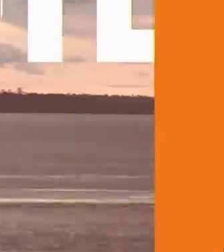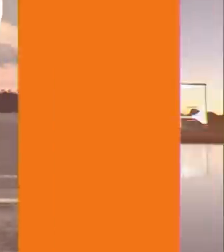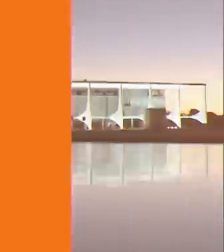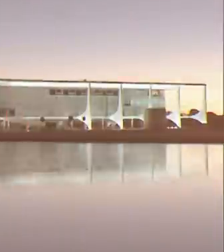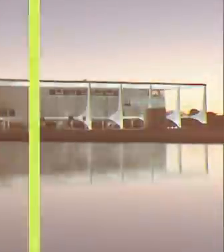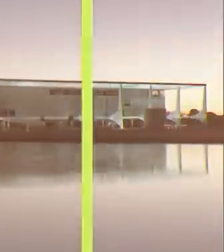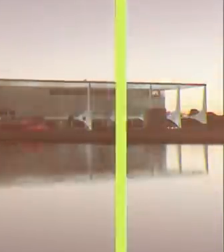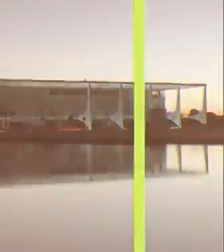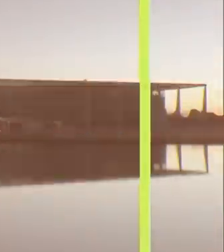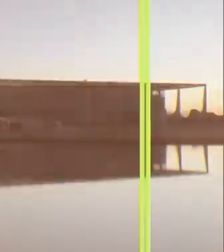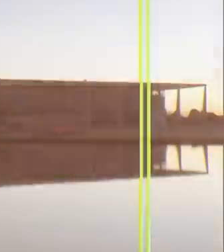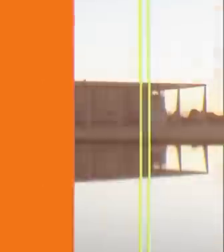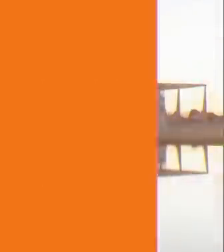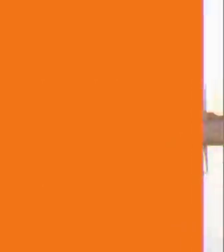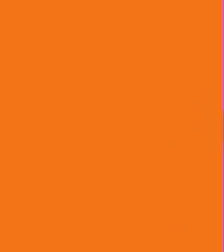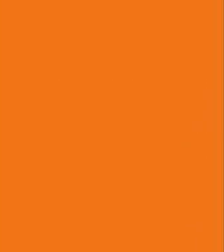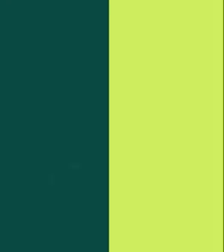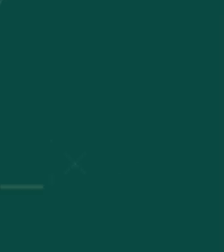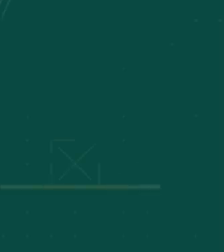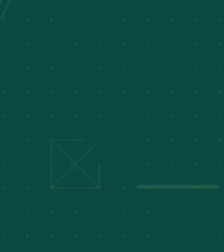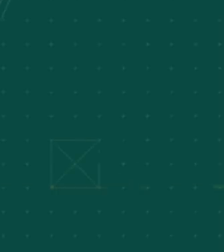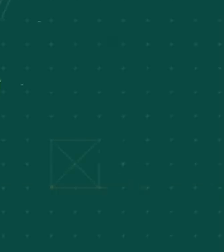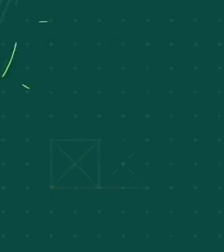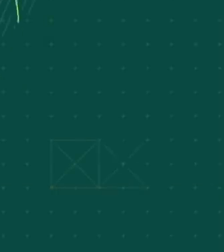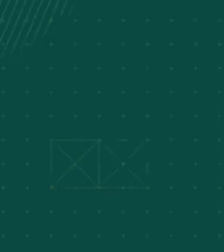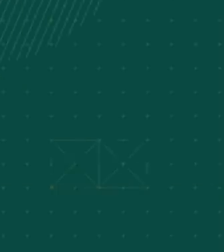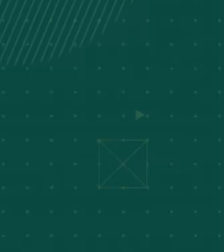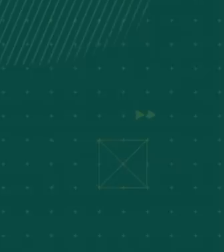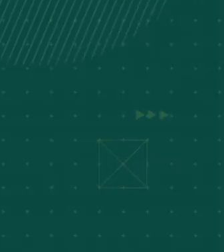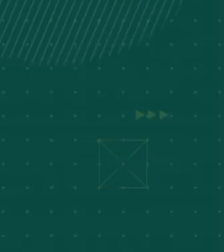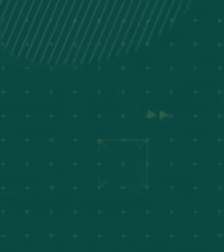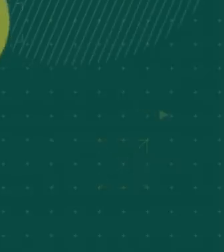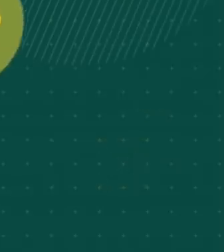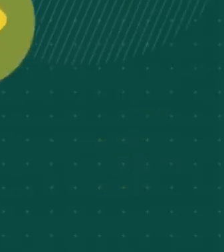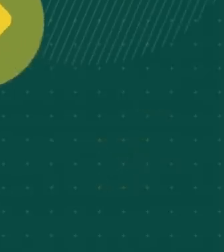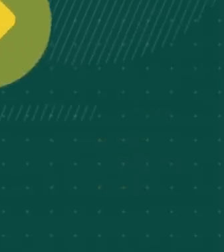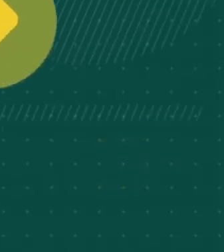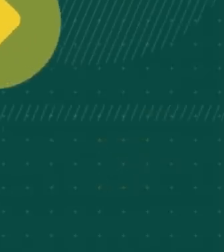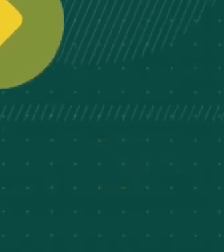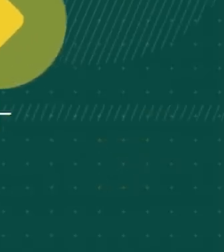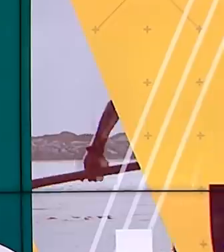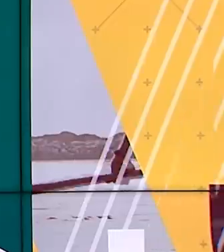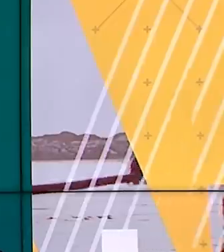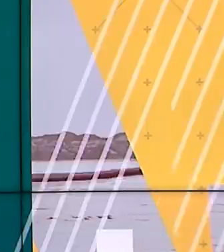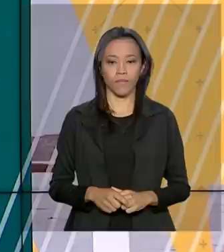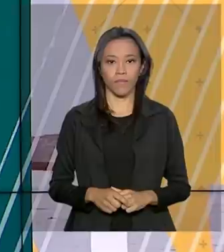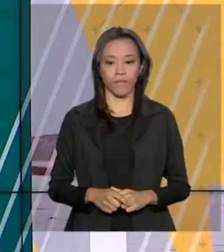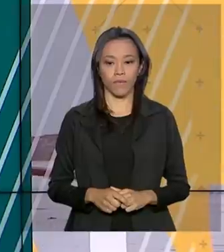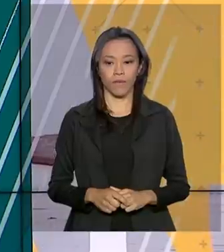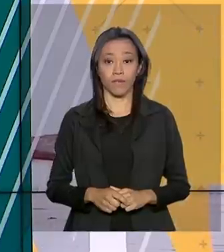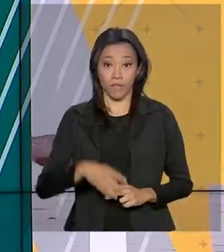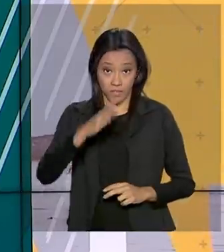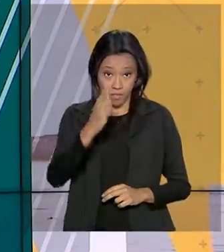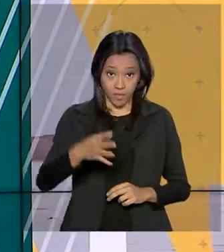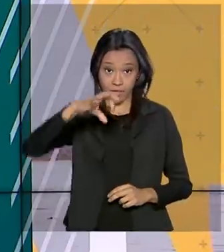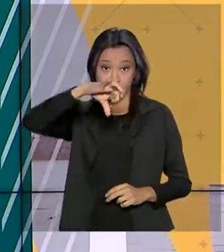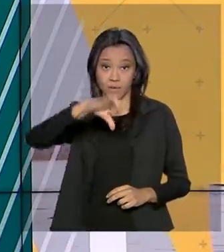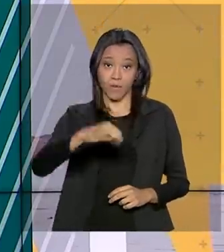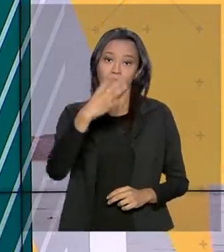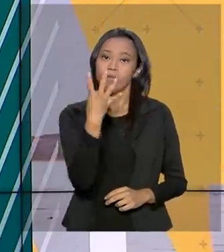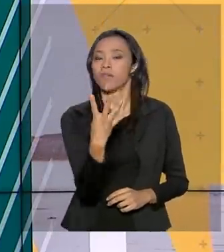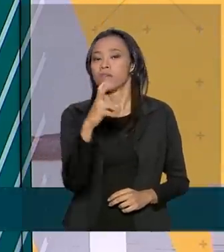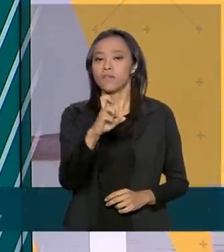e aí e aí e são